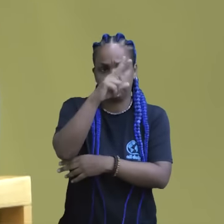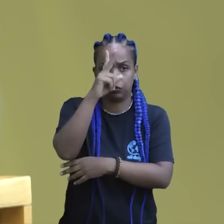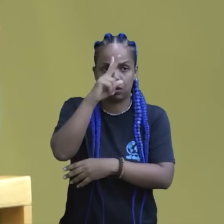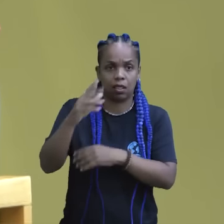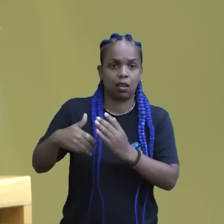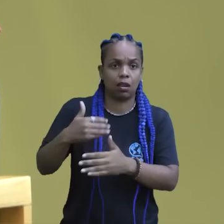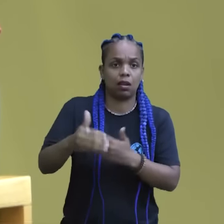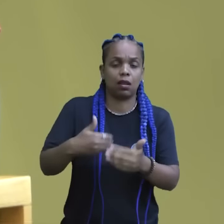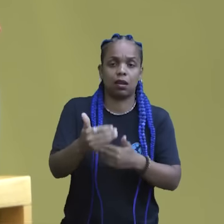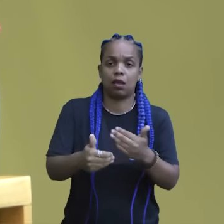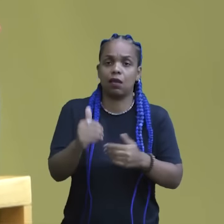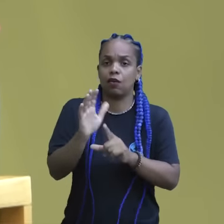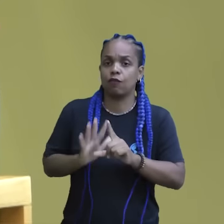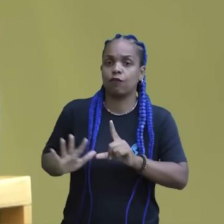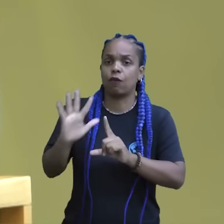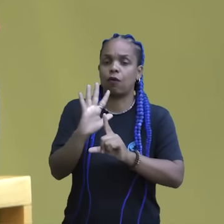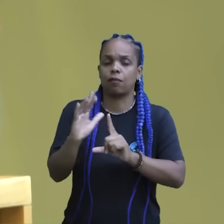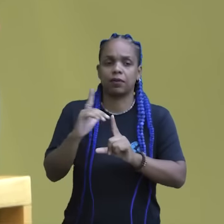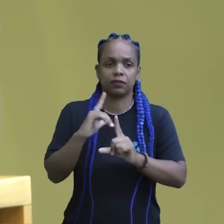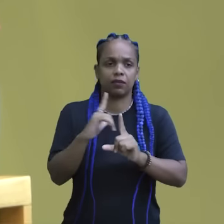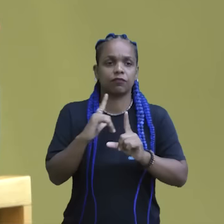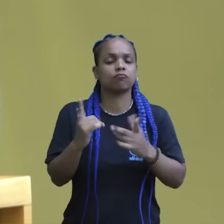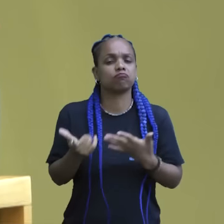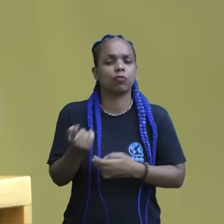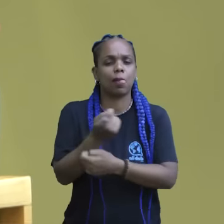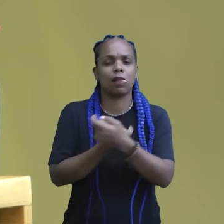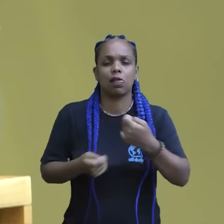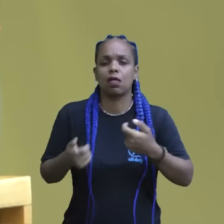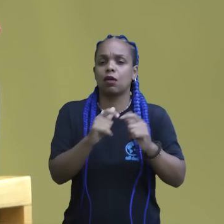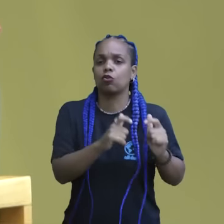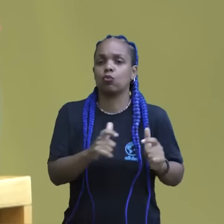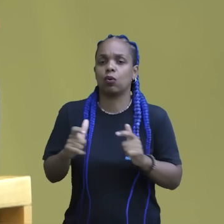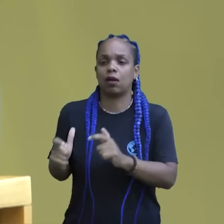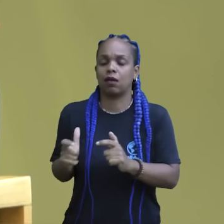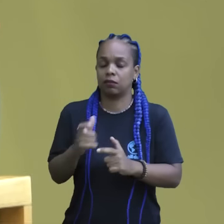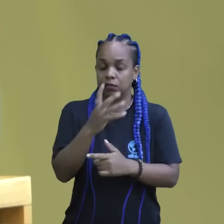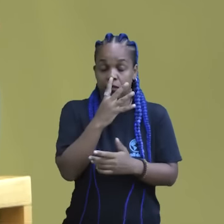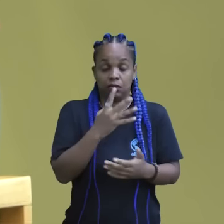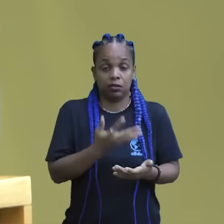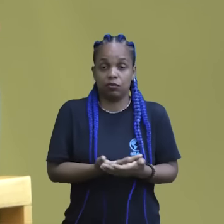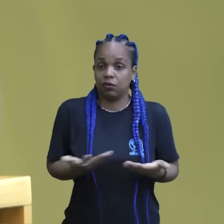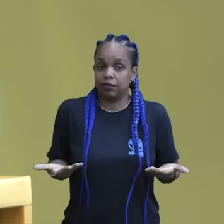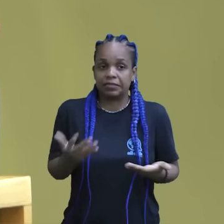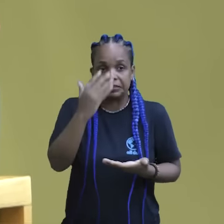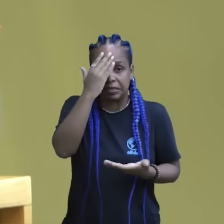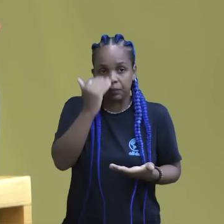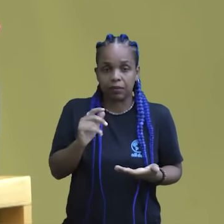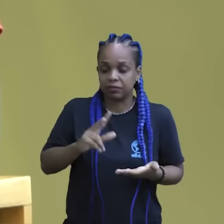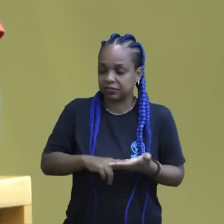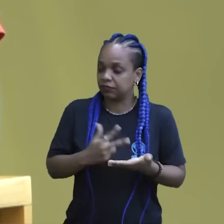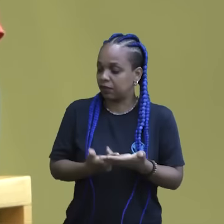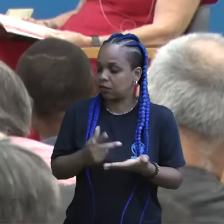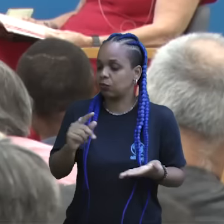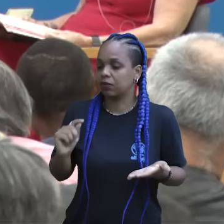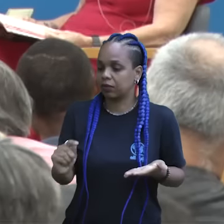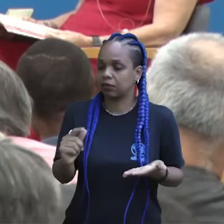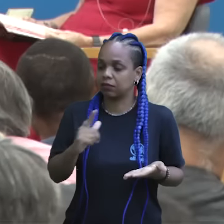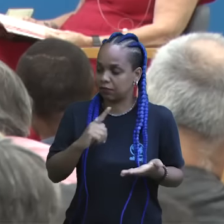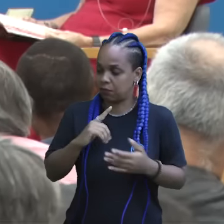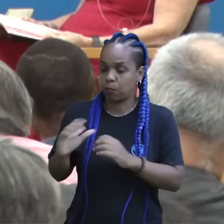Quando lhe sabemos a significação, com o poder poético, com a força de emoção superior de que eram